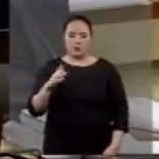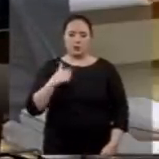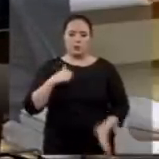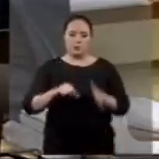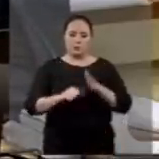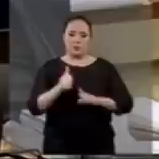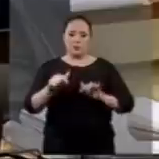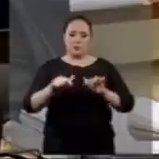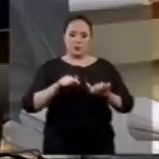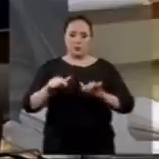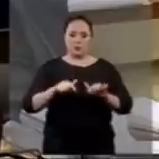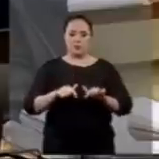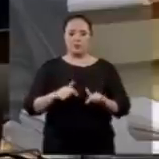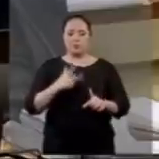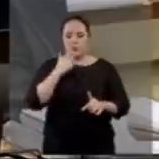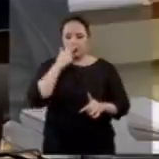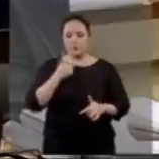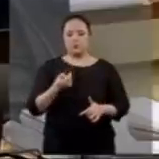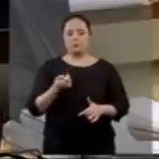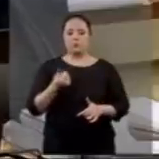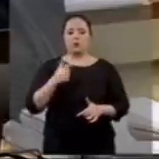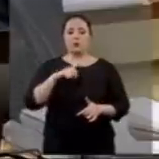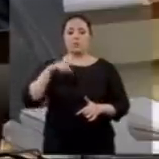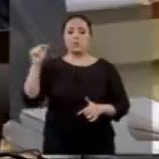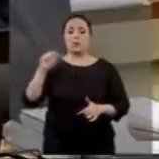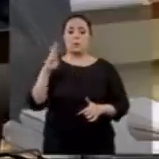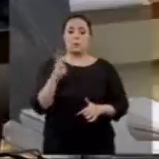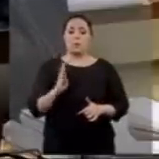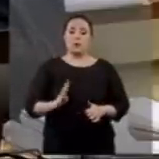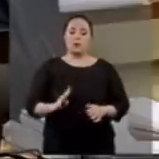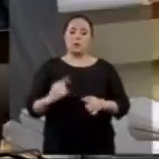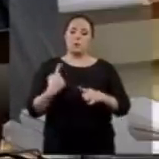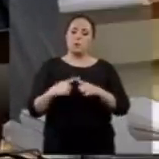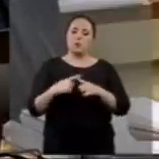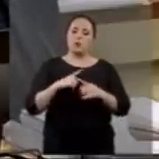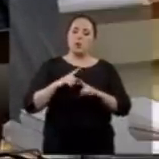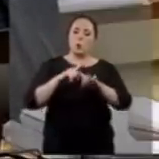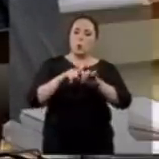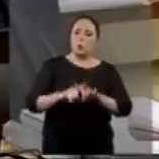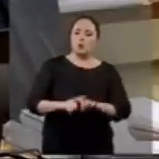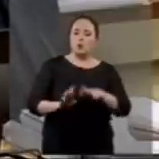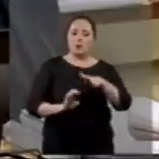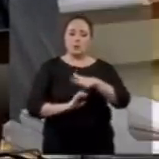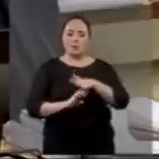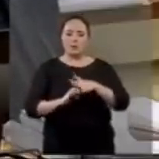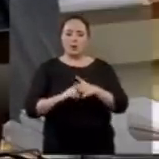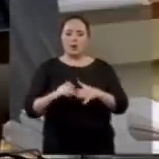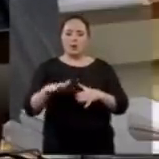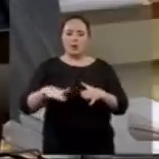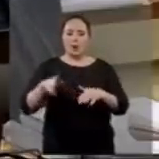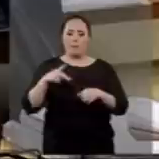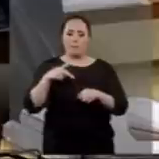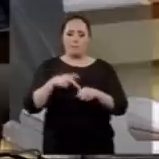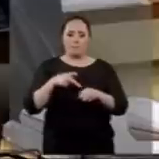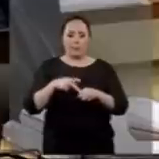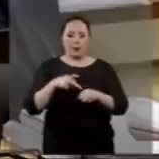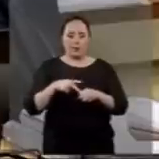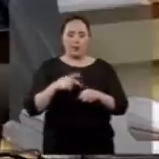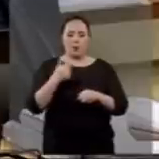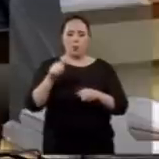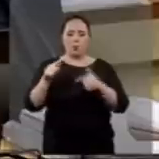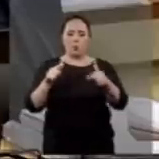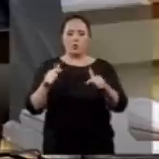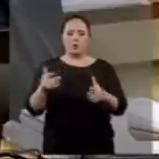primeiro emprego, estaria se despedindo naquela oportunidade do Brasil, porque ela estava concorrendo com empresas petrolíferas e com